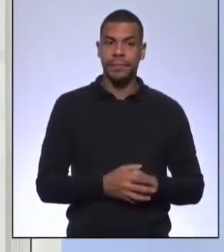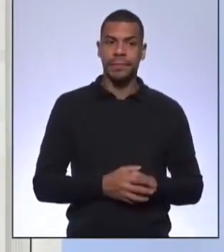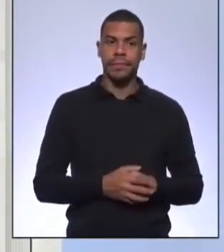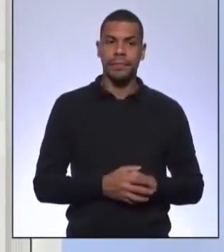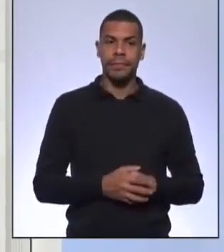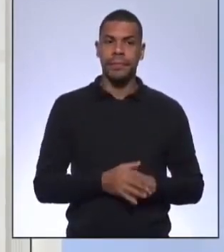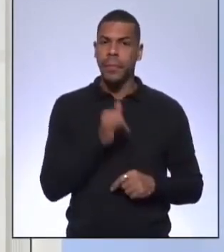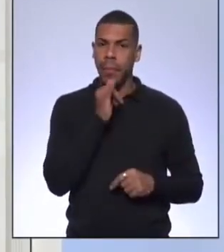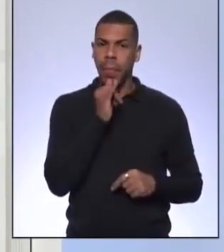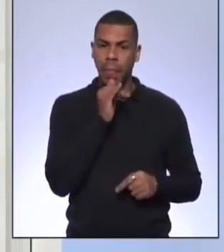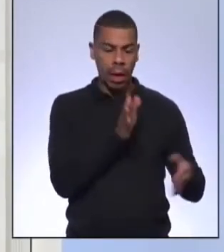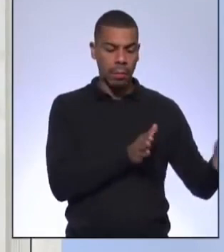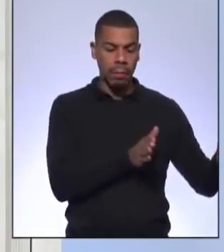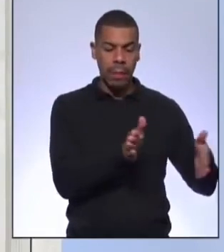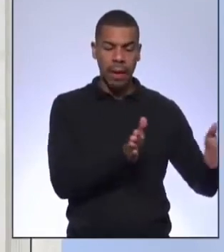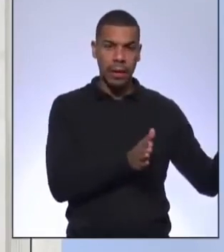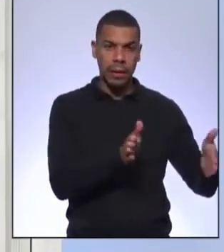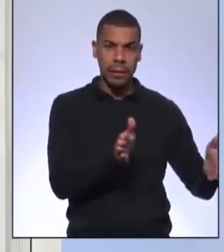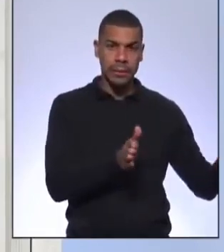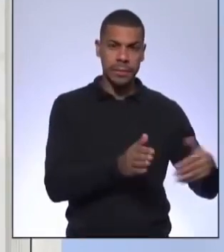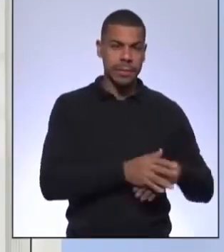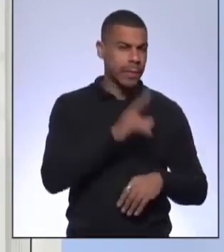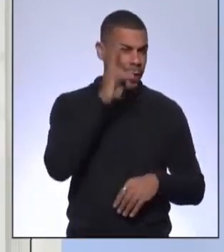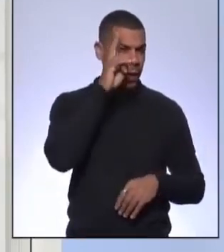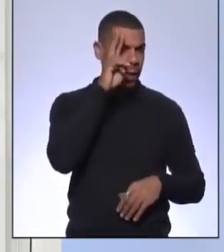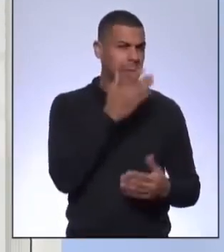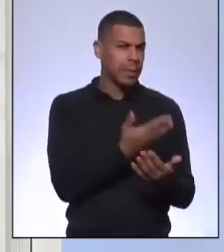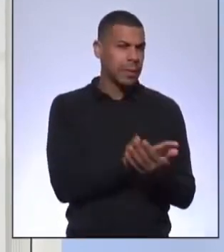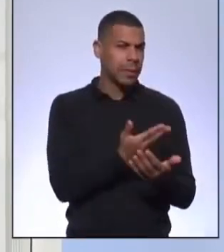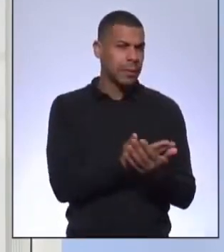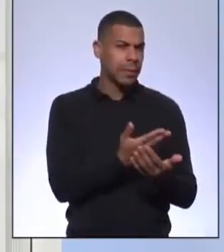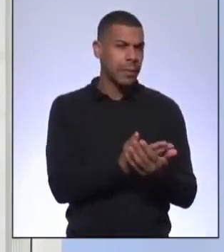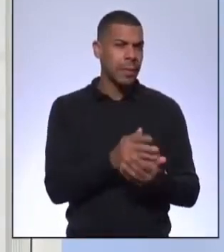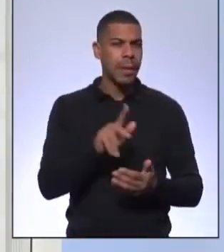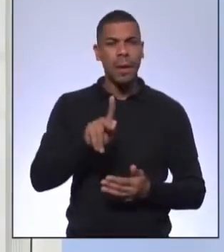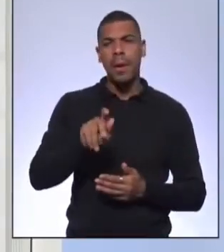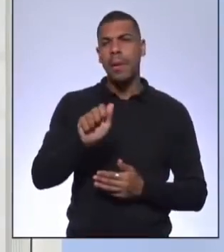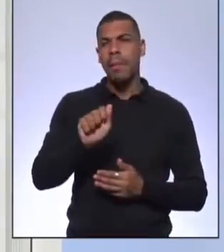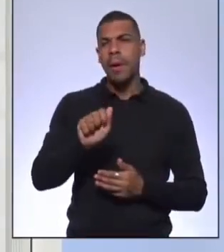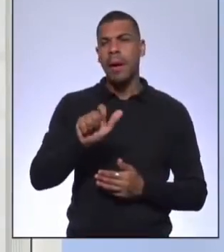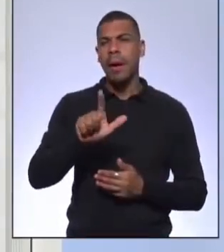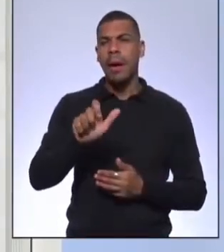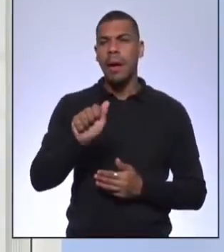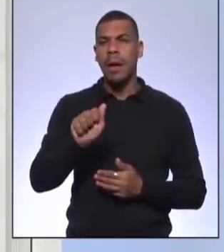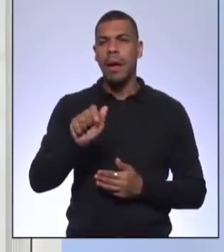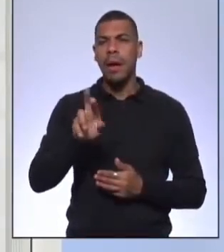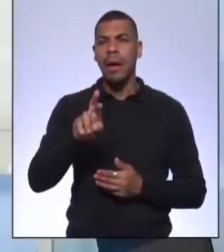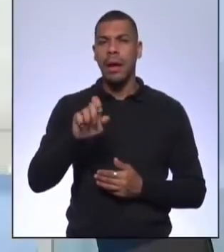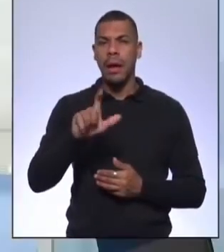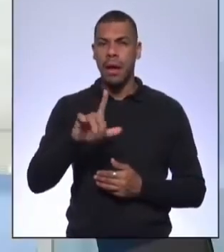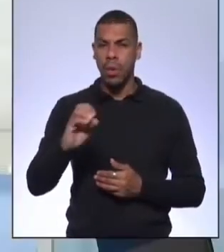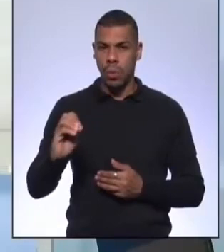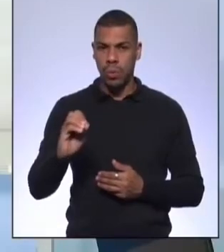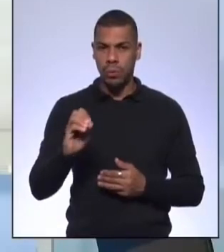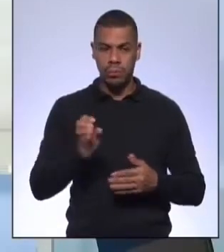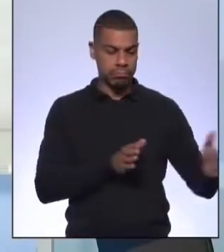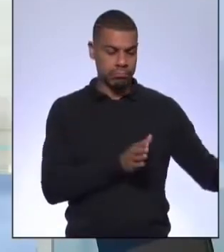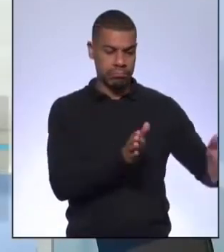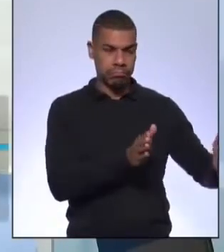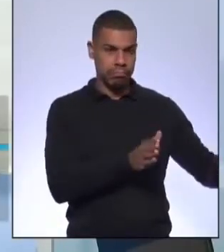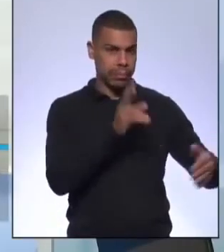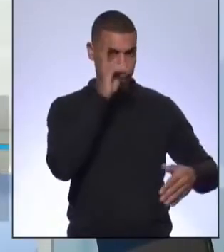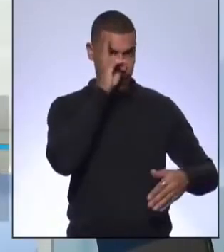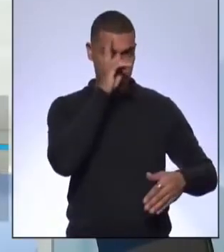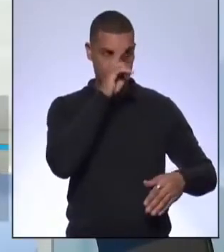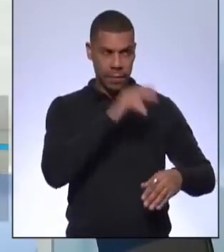são paralelos. Eu lembro da aula de paralelismo e perpendicularismo, foi a professora Alessandra e o professor Jonas,